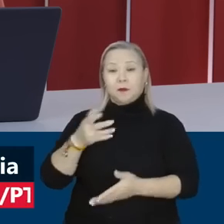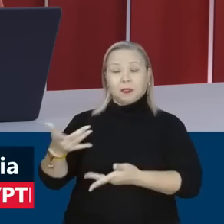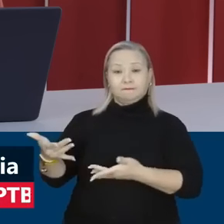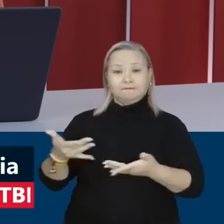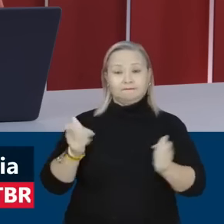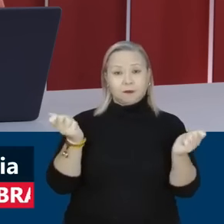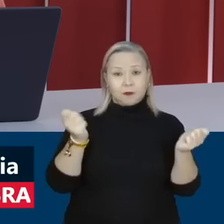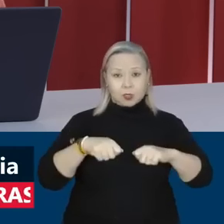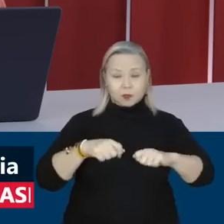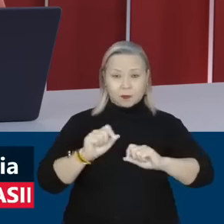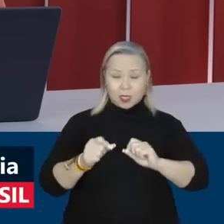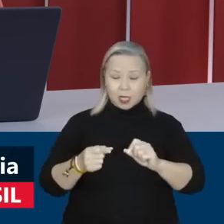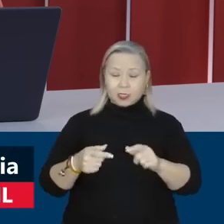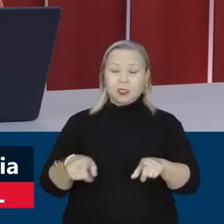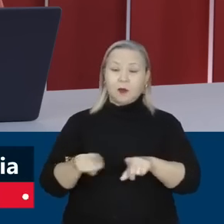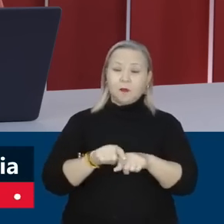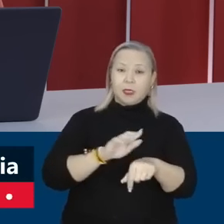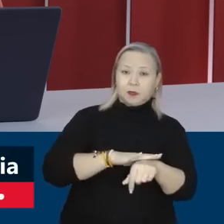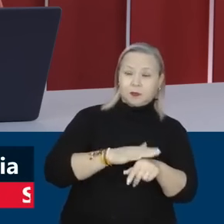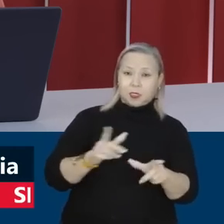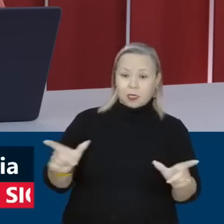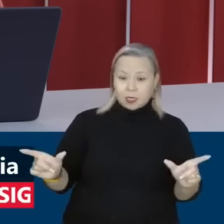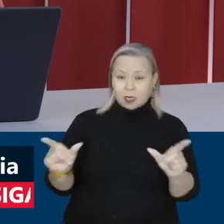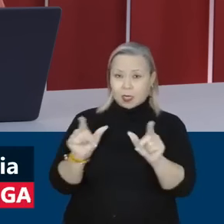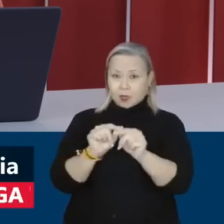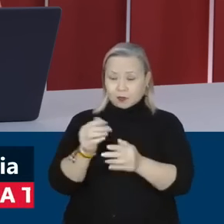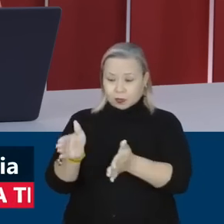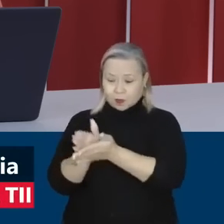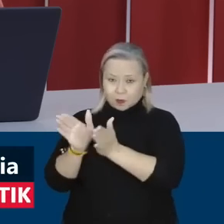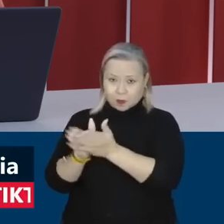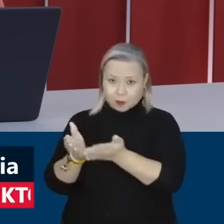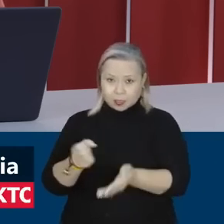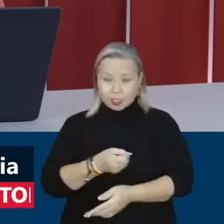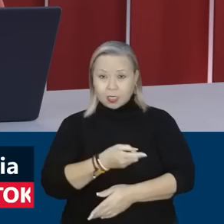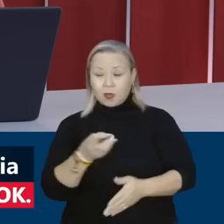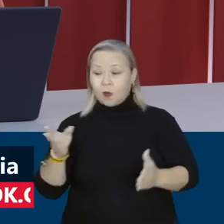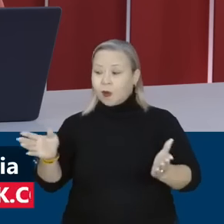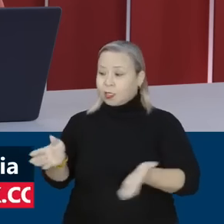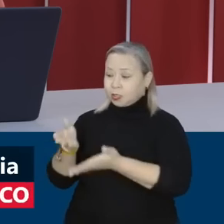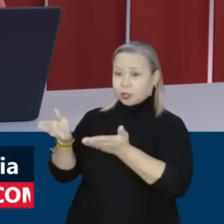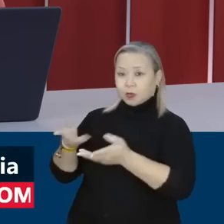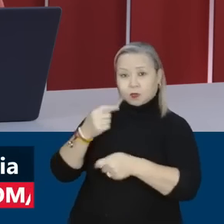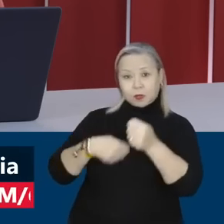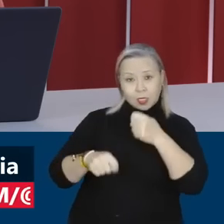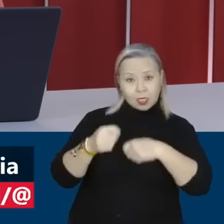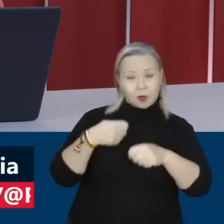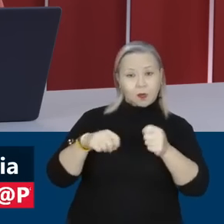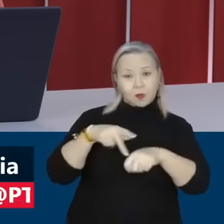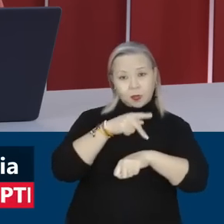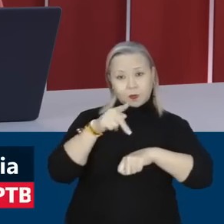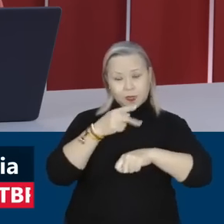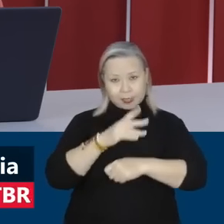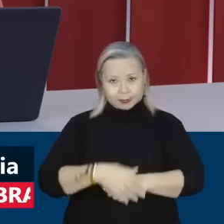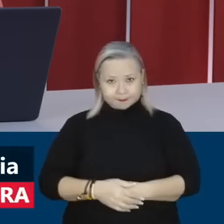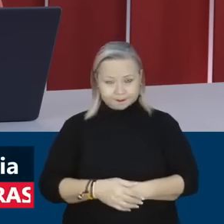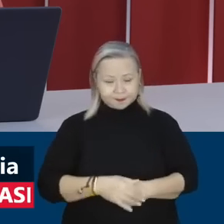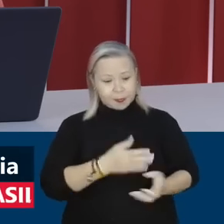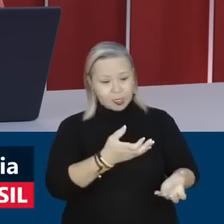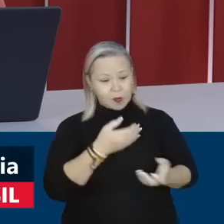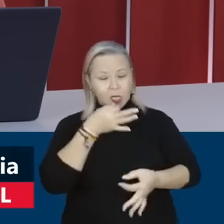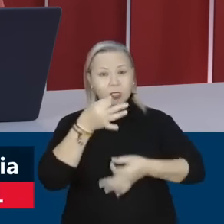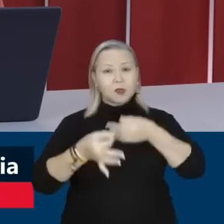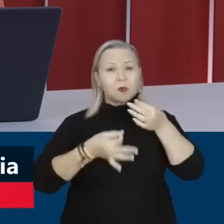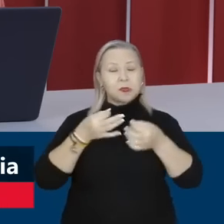possibilidade de, ao mesmo tempo, reduzir a pobreza enquanto estimula a economia. Eu queria que o senhor comentasse isso como